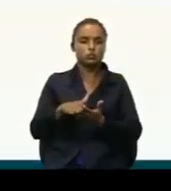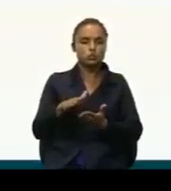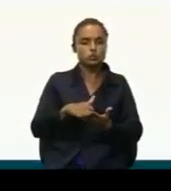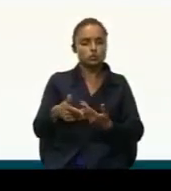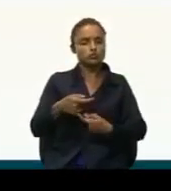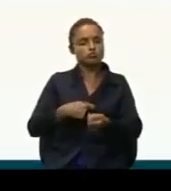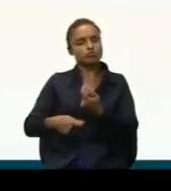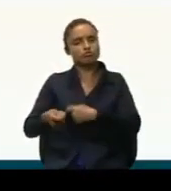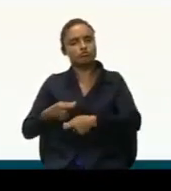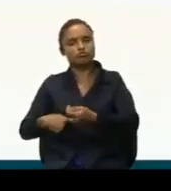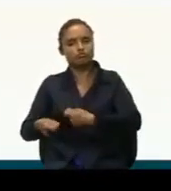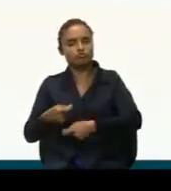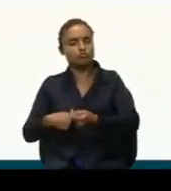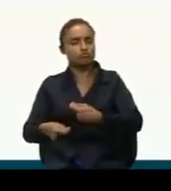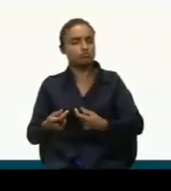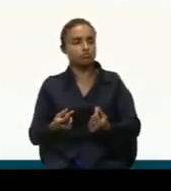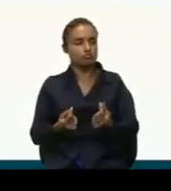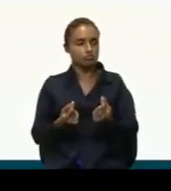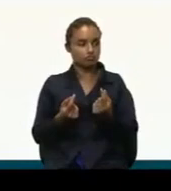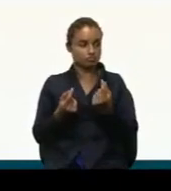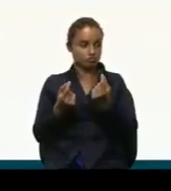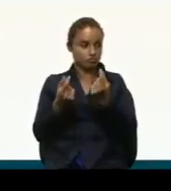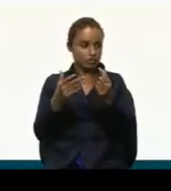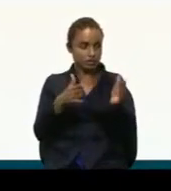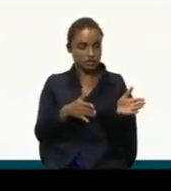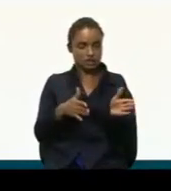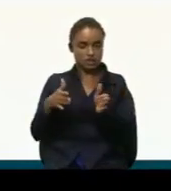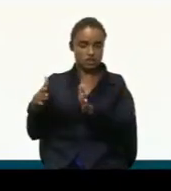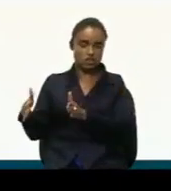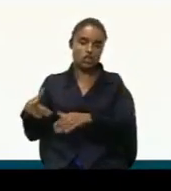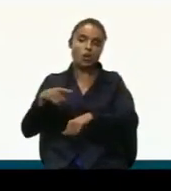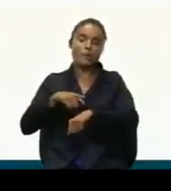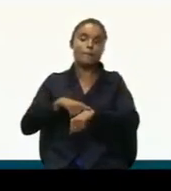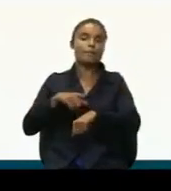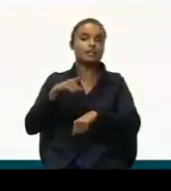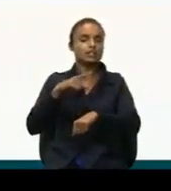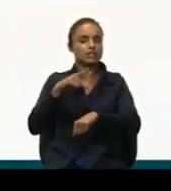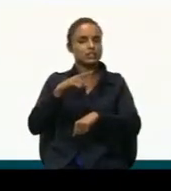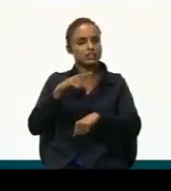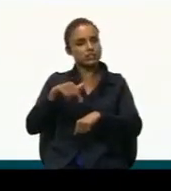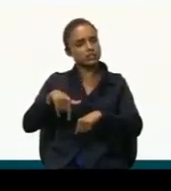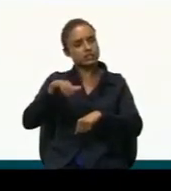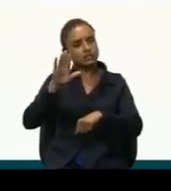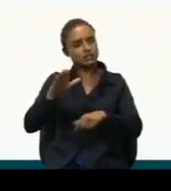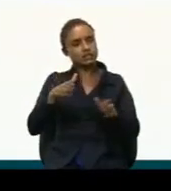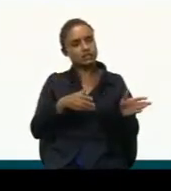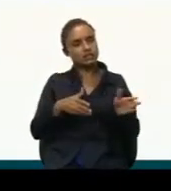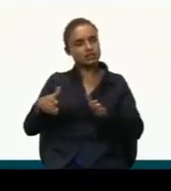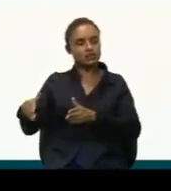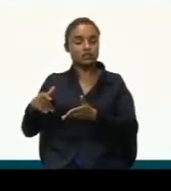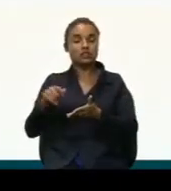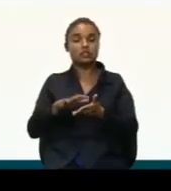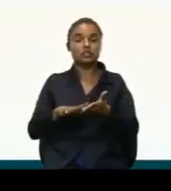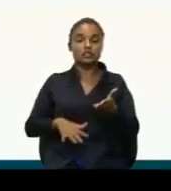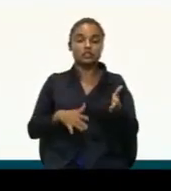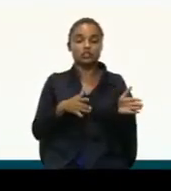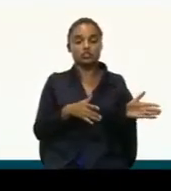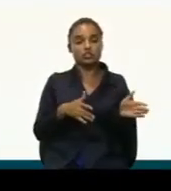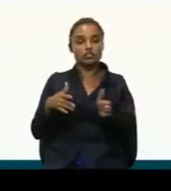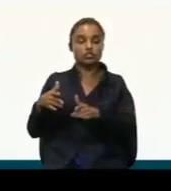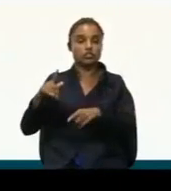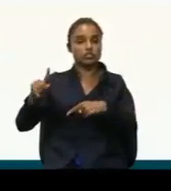está praticamente no ápice, ali no momento onde tem mais funções, maiores atividades, né?